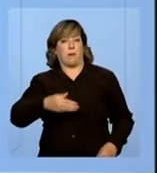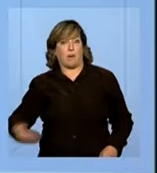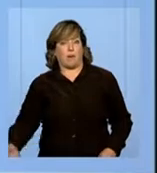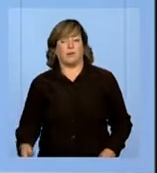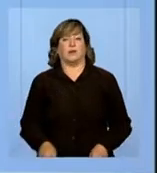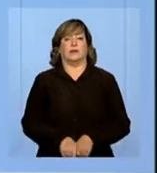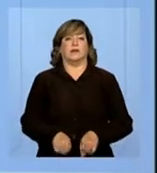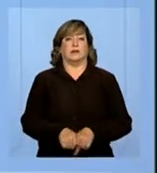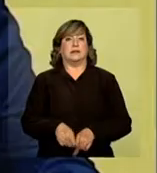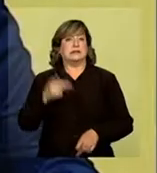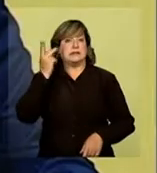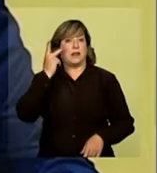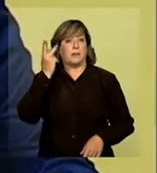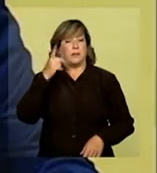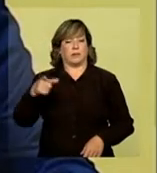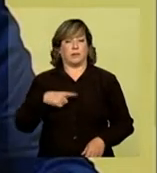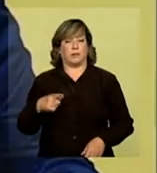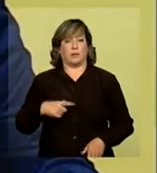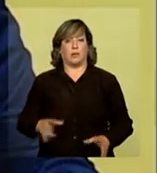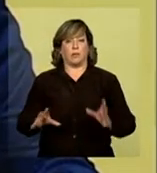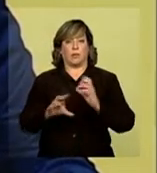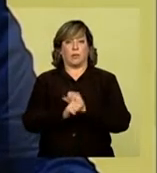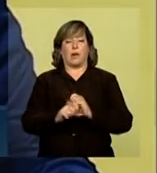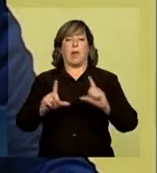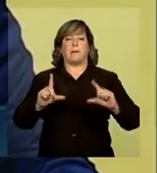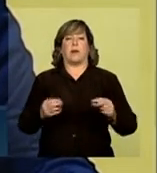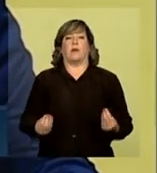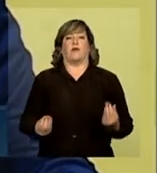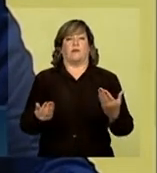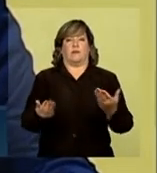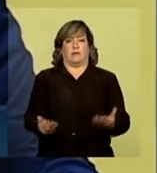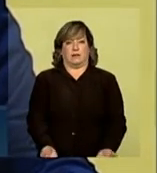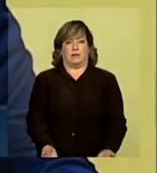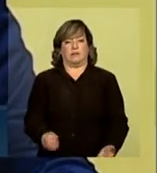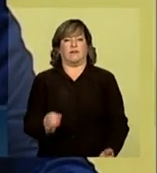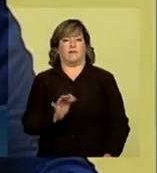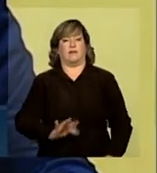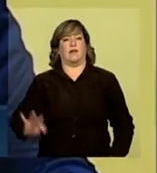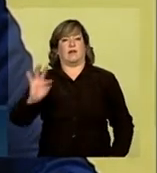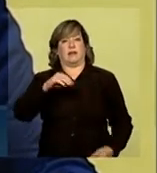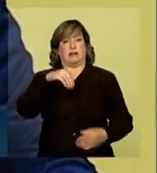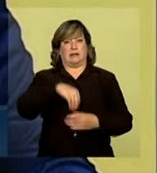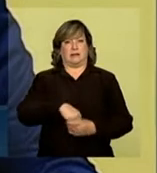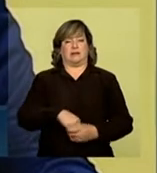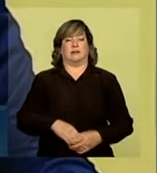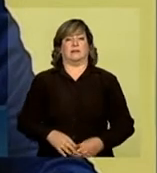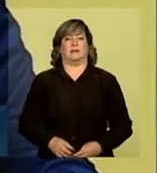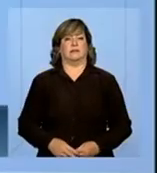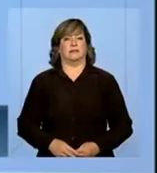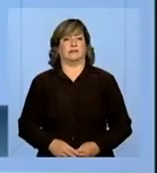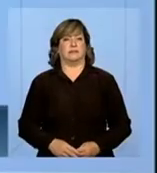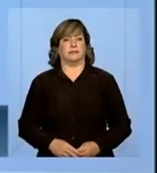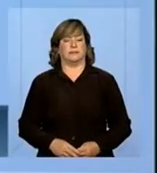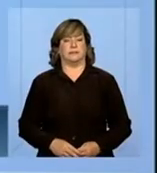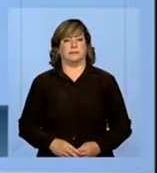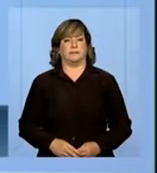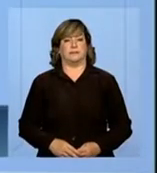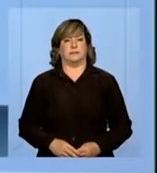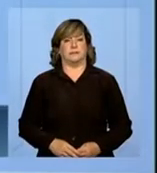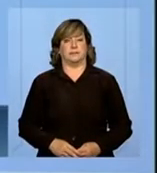10304 São Paulo tem proporcionalmente à menor oferta de vagas federais da federação eu